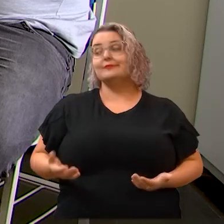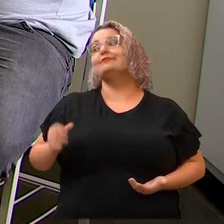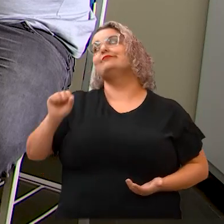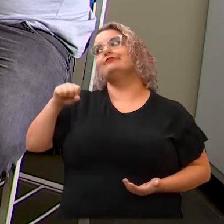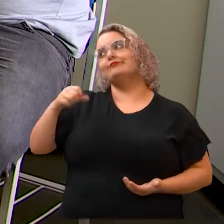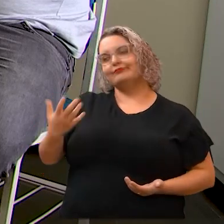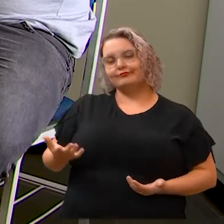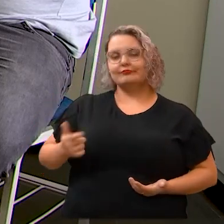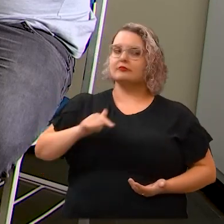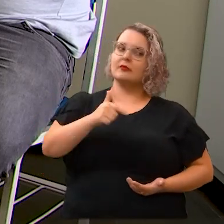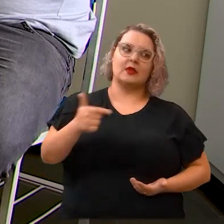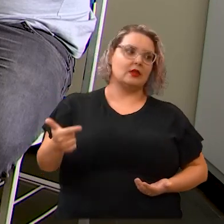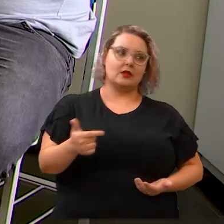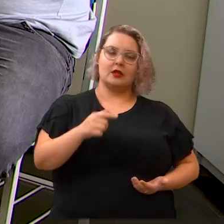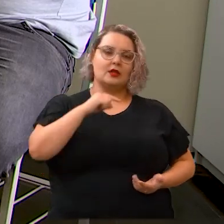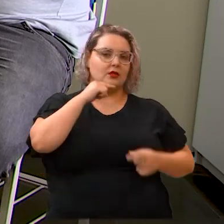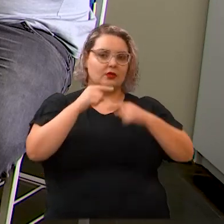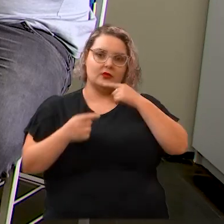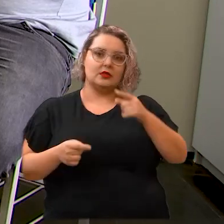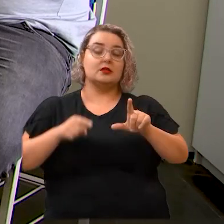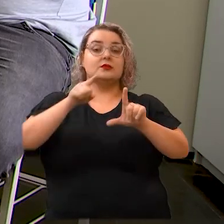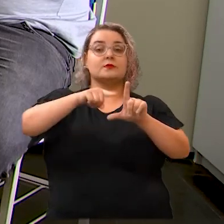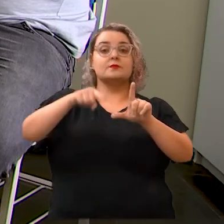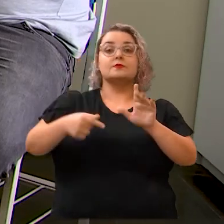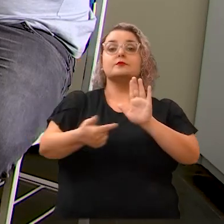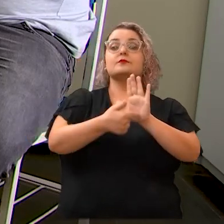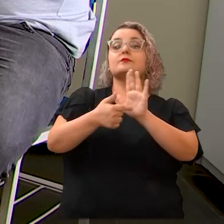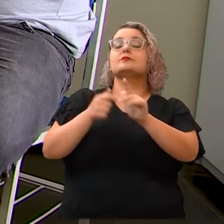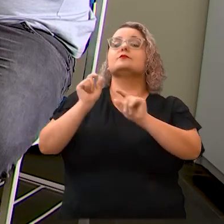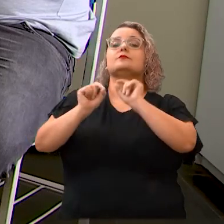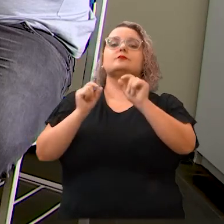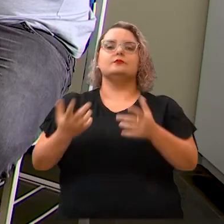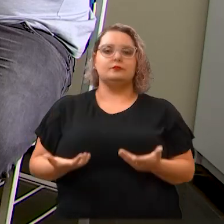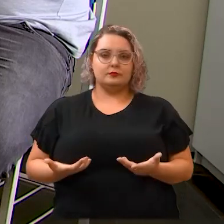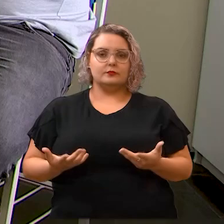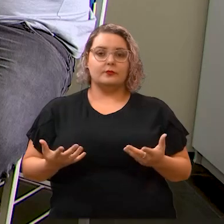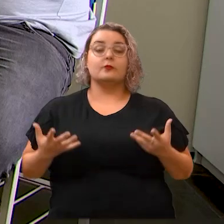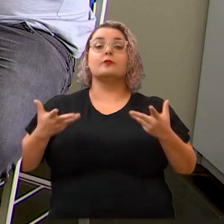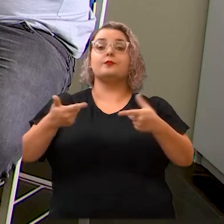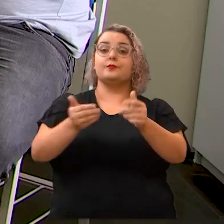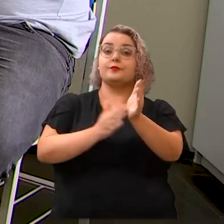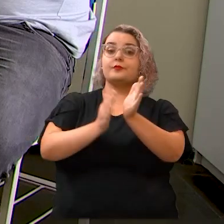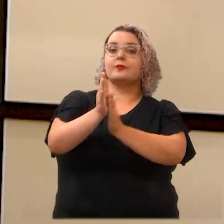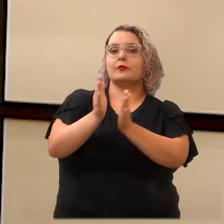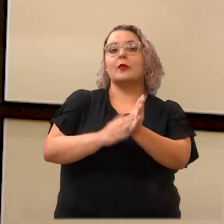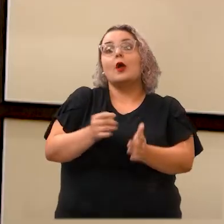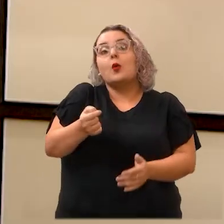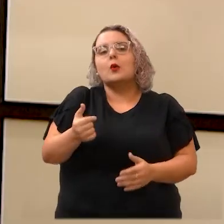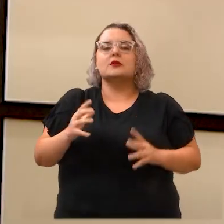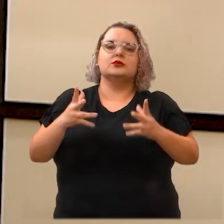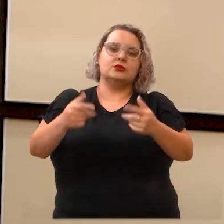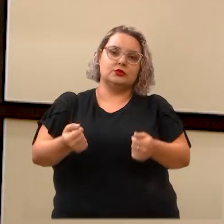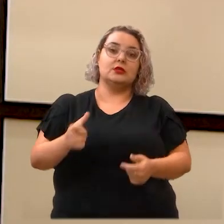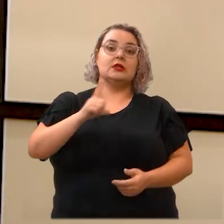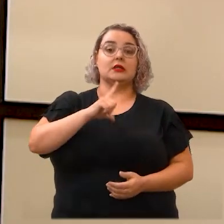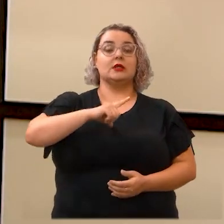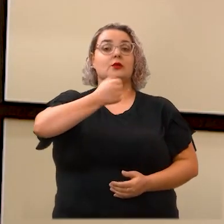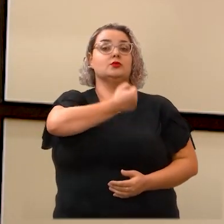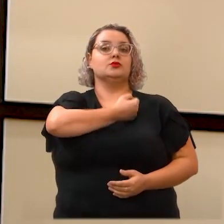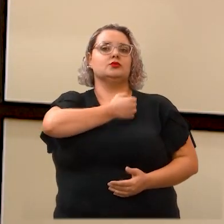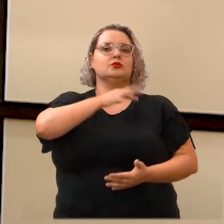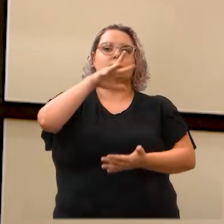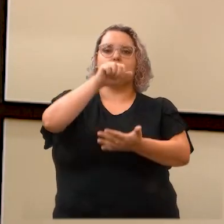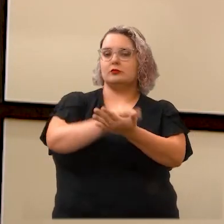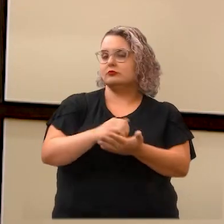então não há dúvida olha existe estatísticas que mostram o seguinte todos os concursos públicos quase todos têm um grande número